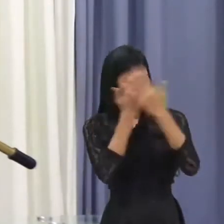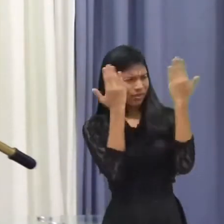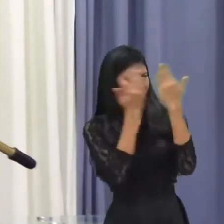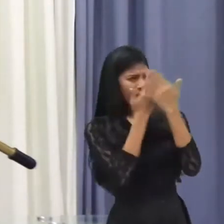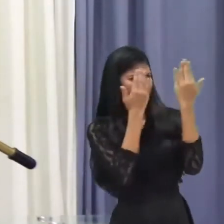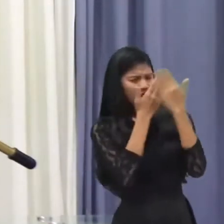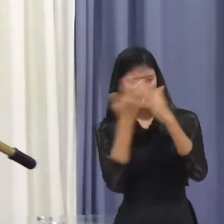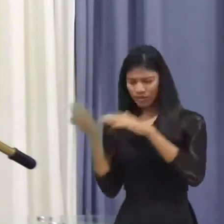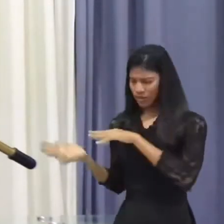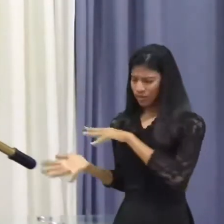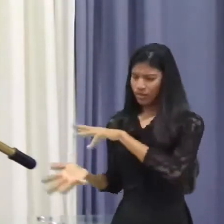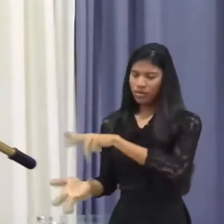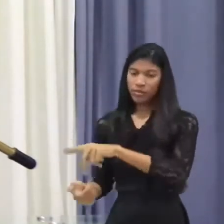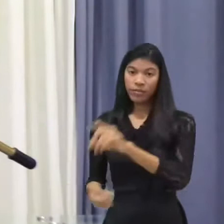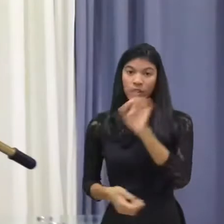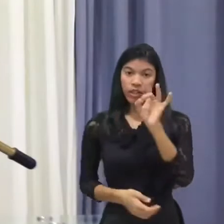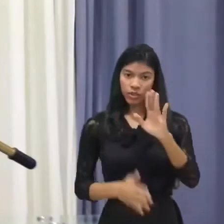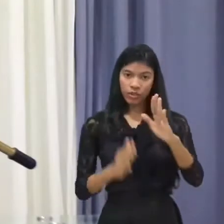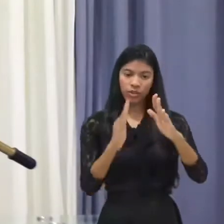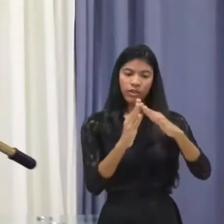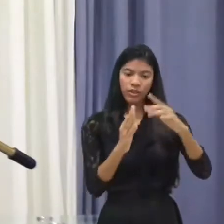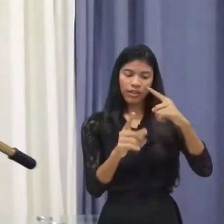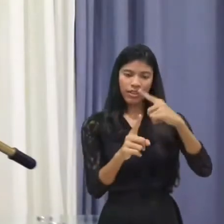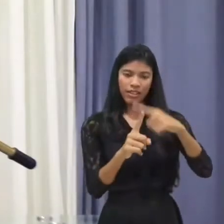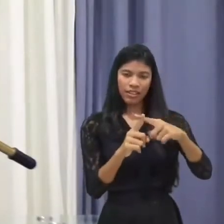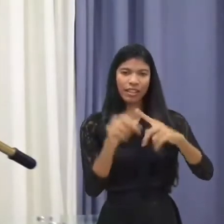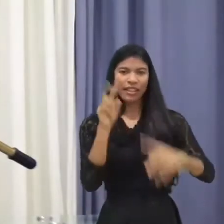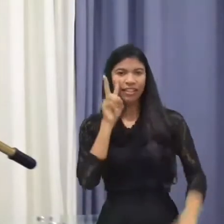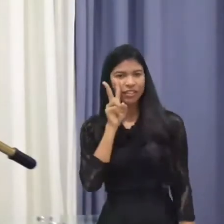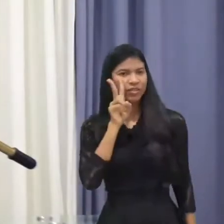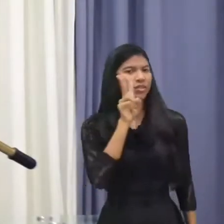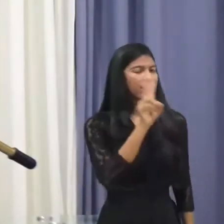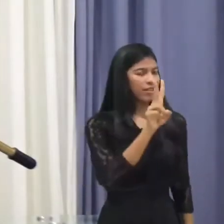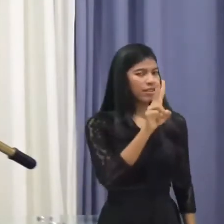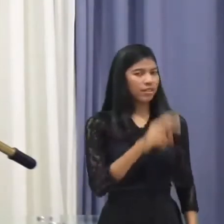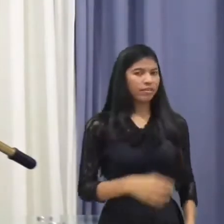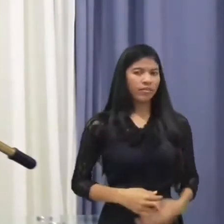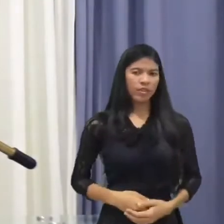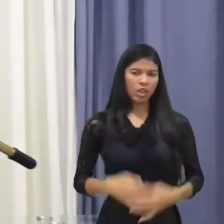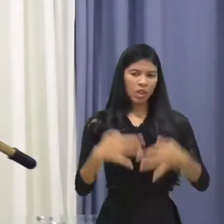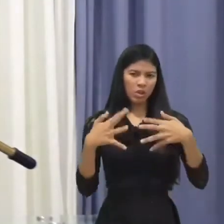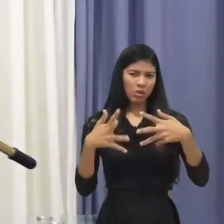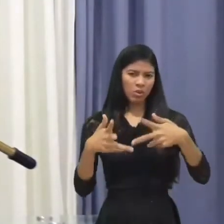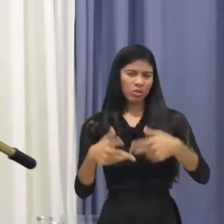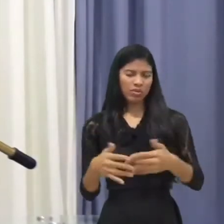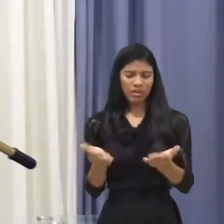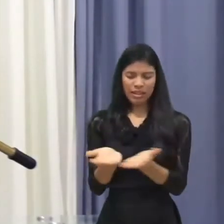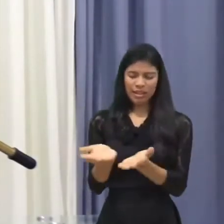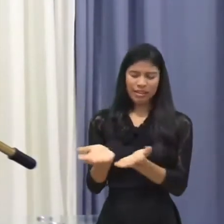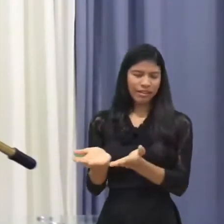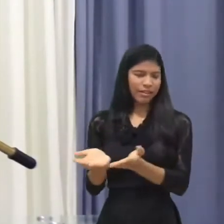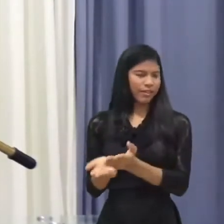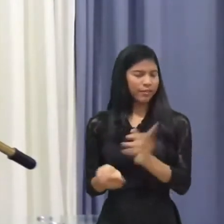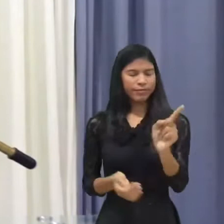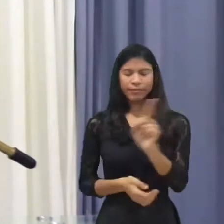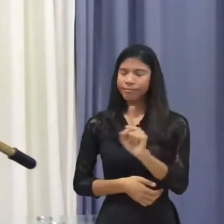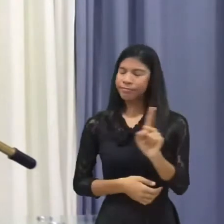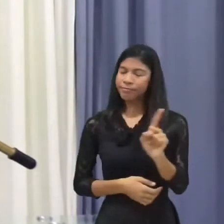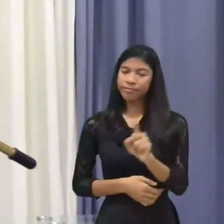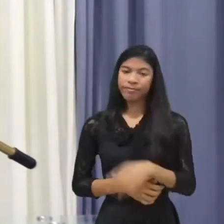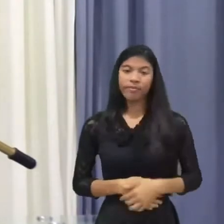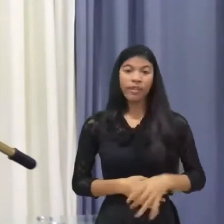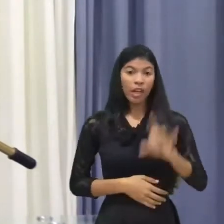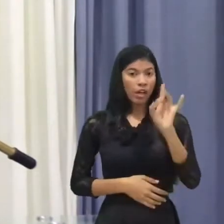mundo, somente a igreja o verá. E não é todo mundo que se diz crente, são aqueles que